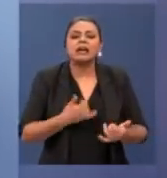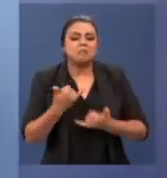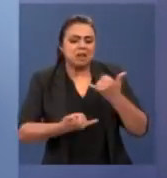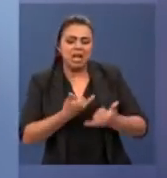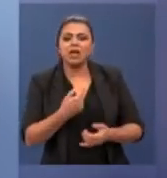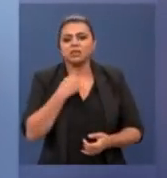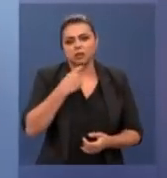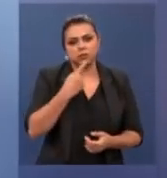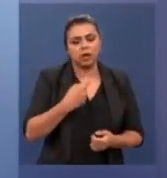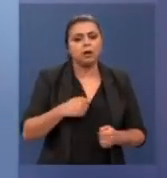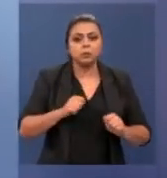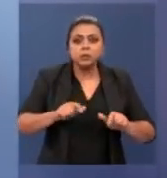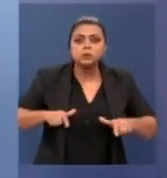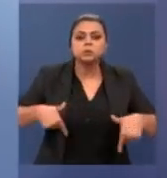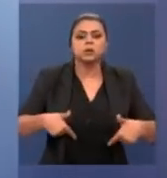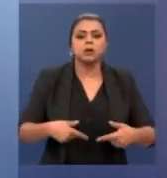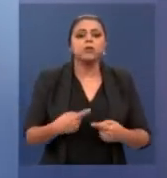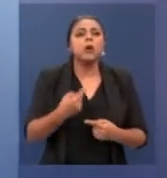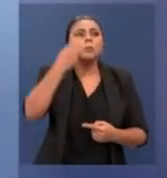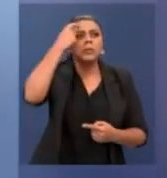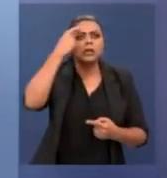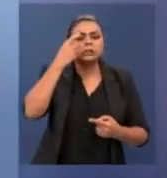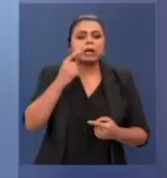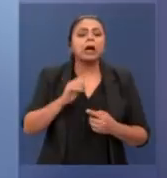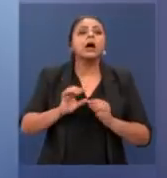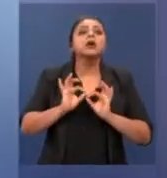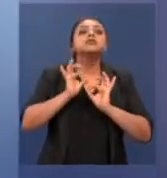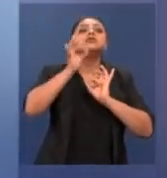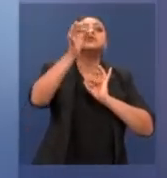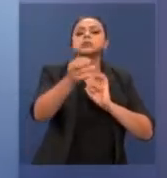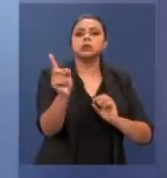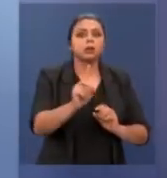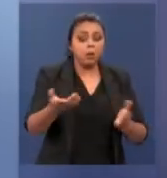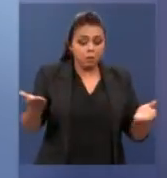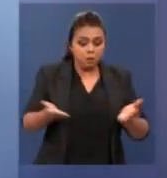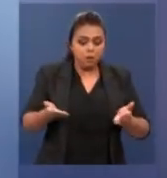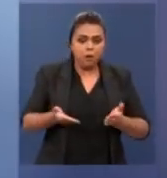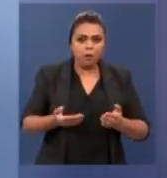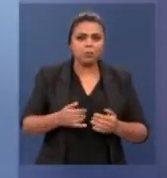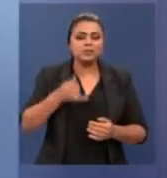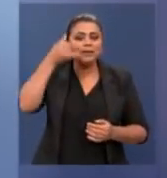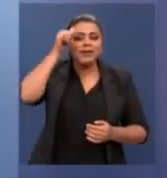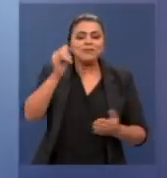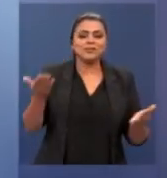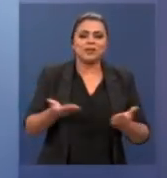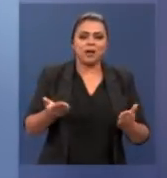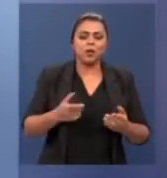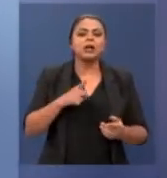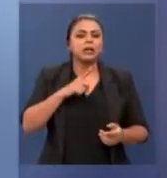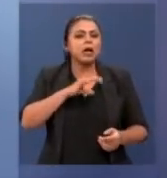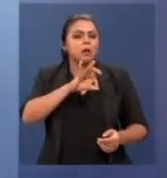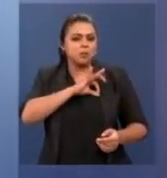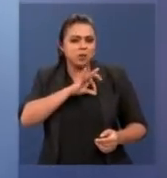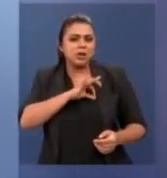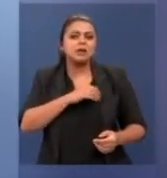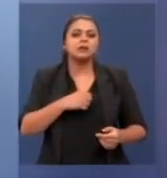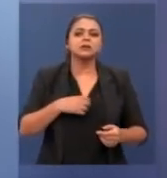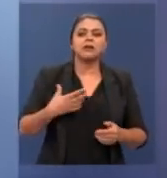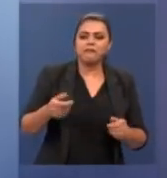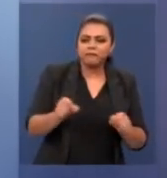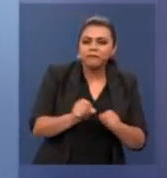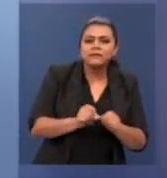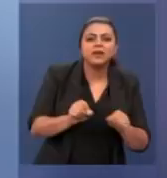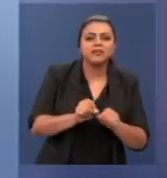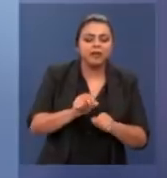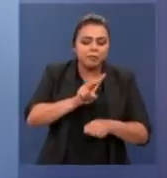podemos pensar só daqui a longo prazo você tem que atuar agora então de prevenção forte como proerd que a polícia militar faz que é muito